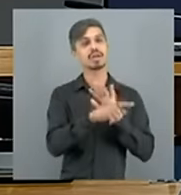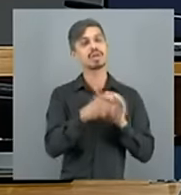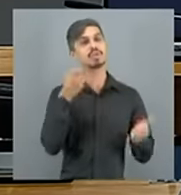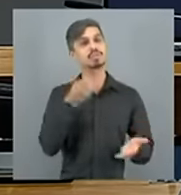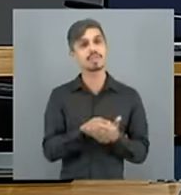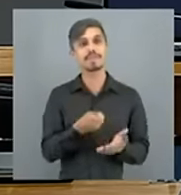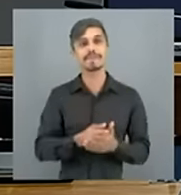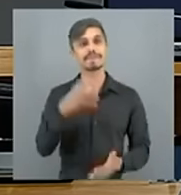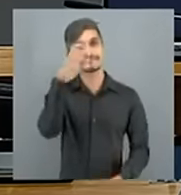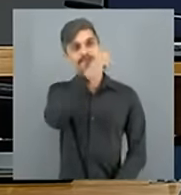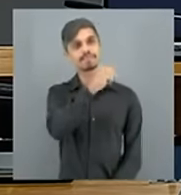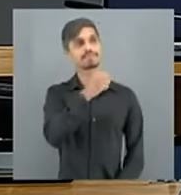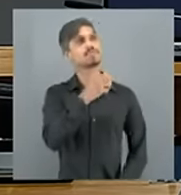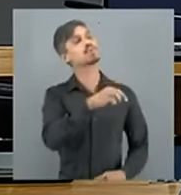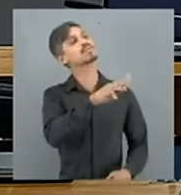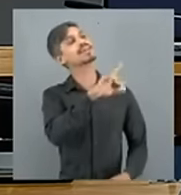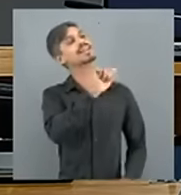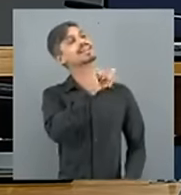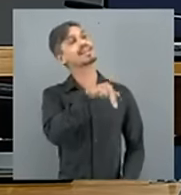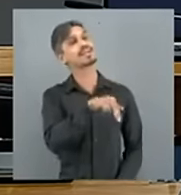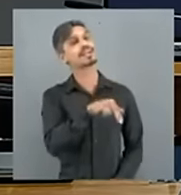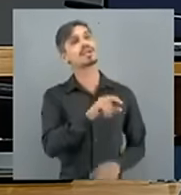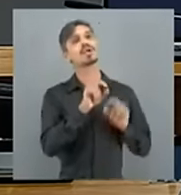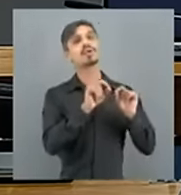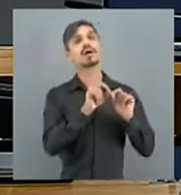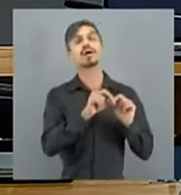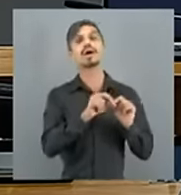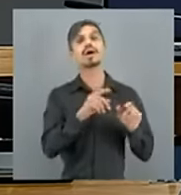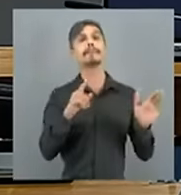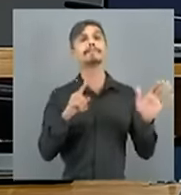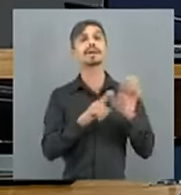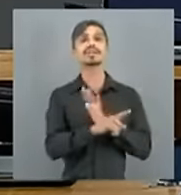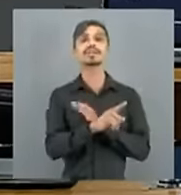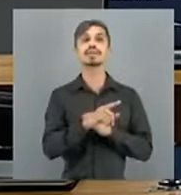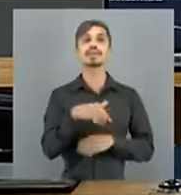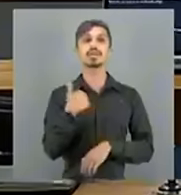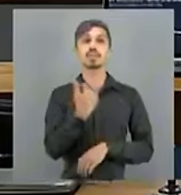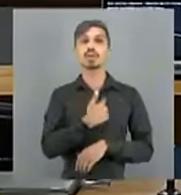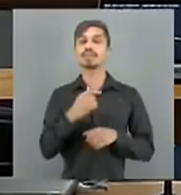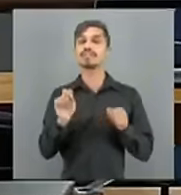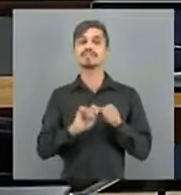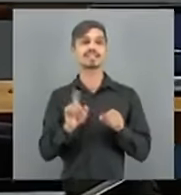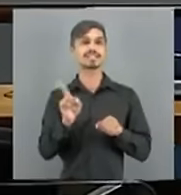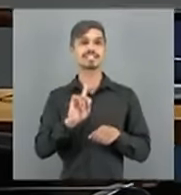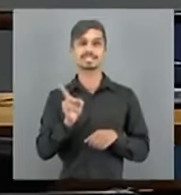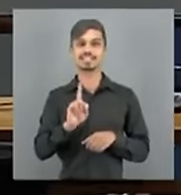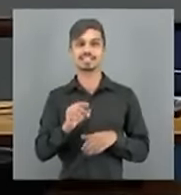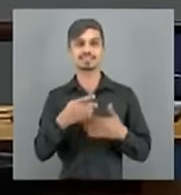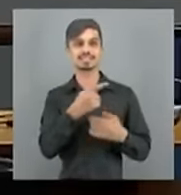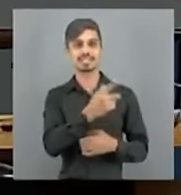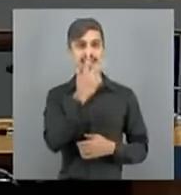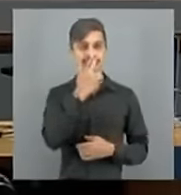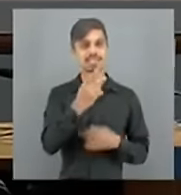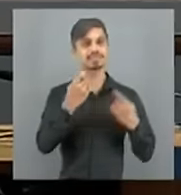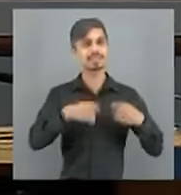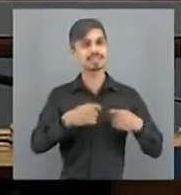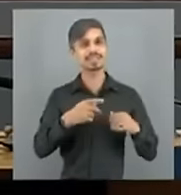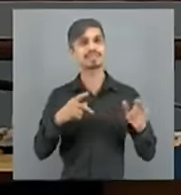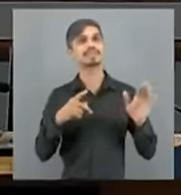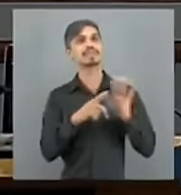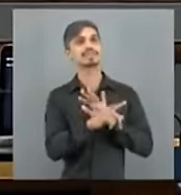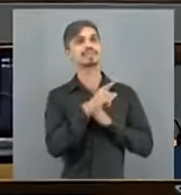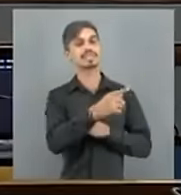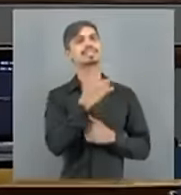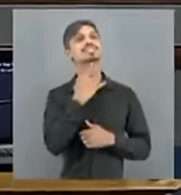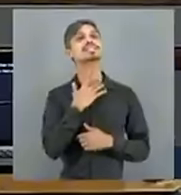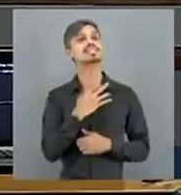que eu aprendi. William, qual foi a pergunta que a gente não fez a você aqui e que deveria ser feita e que você gostaria